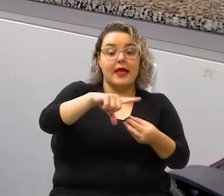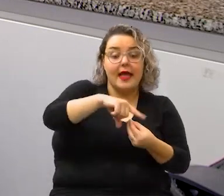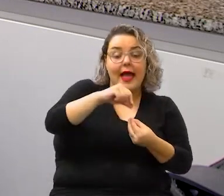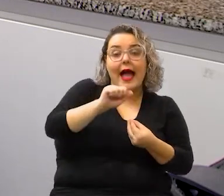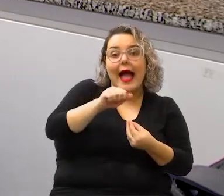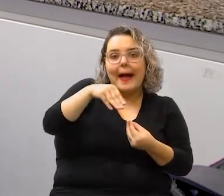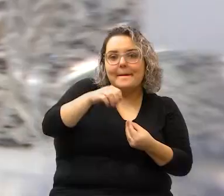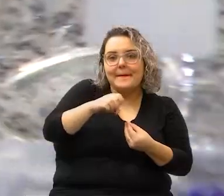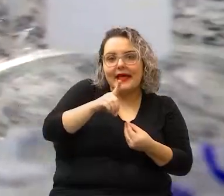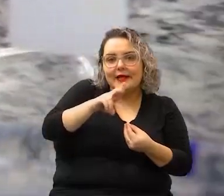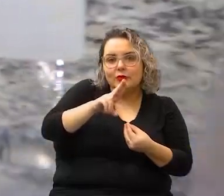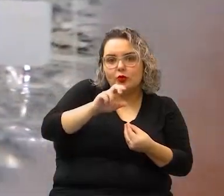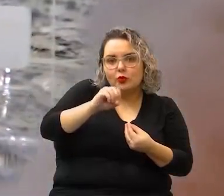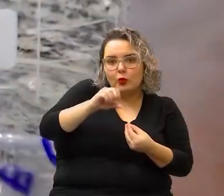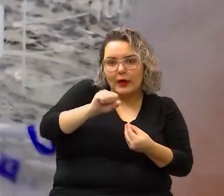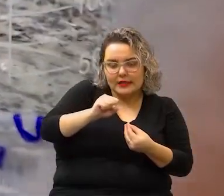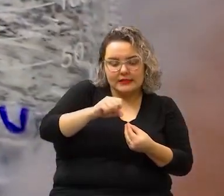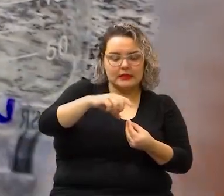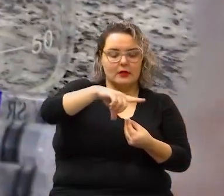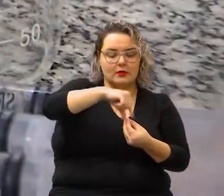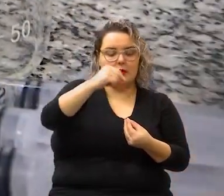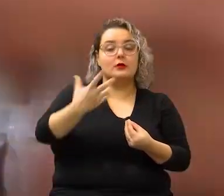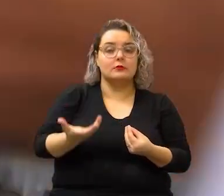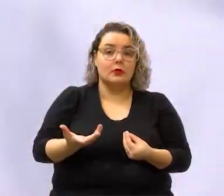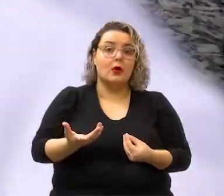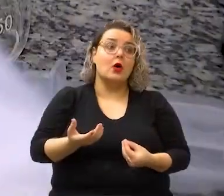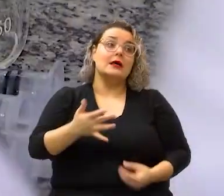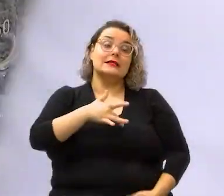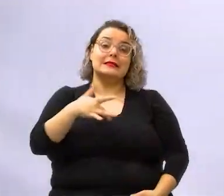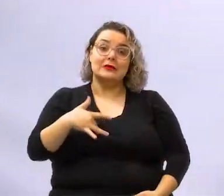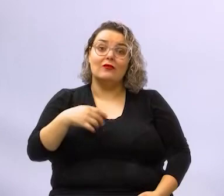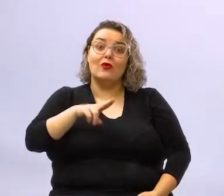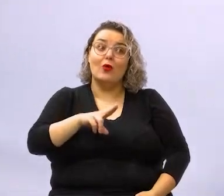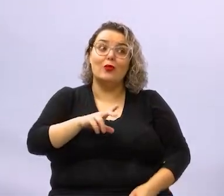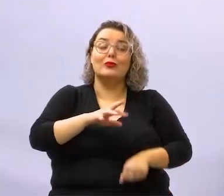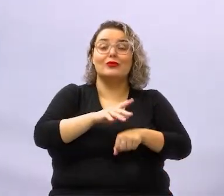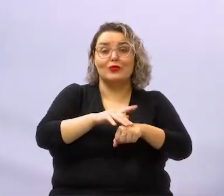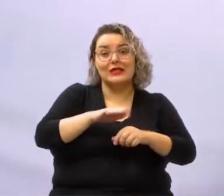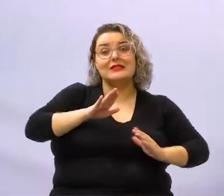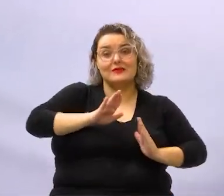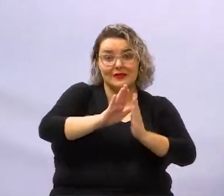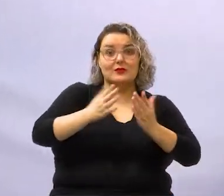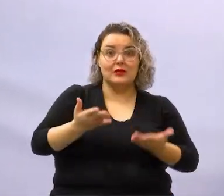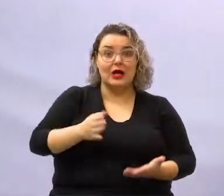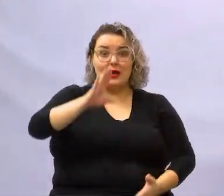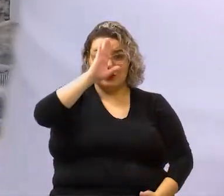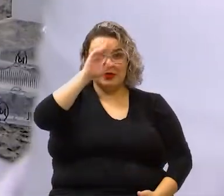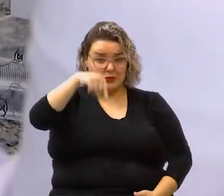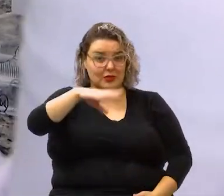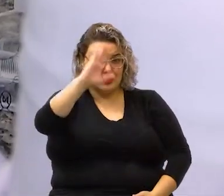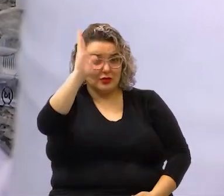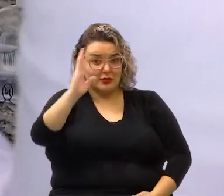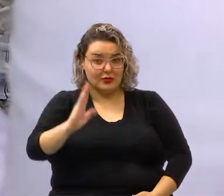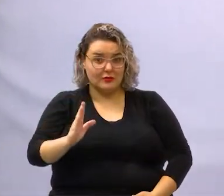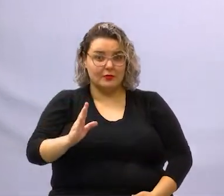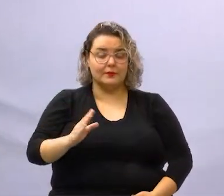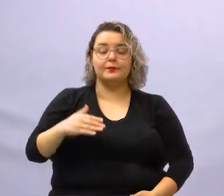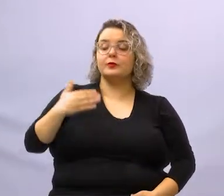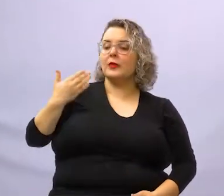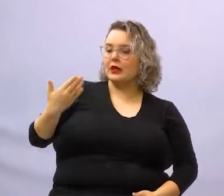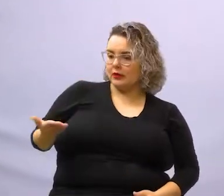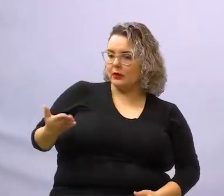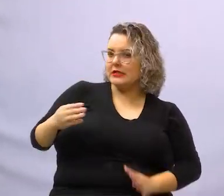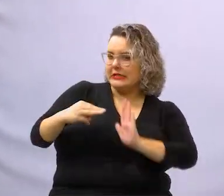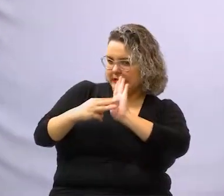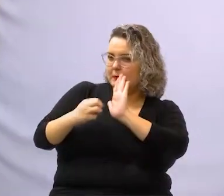amêndoas com saudável ou com alguns tipos de doença que enfrentamos hoje, principalmente aqui no Brasil.